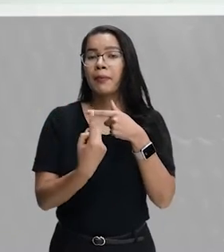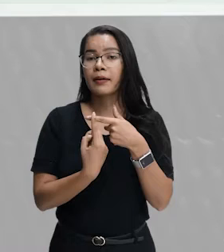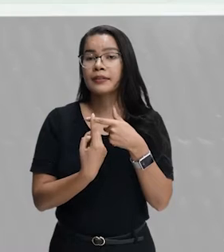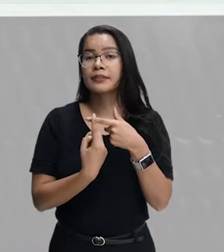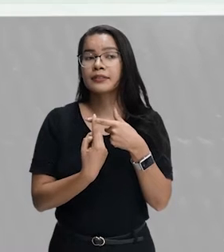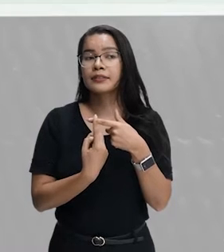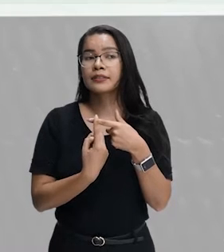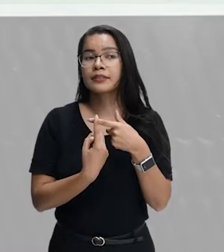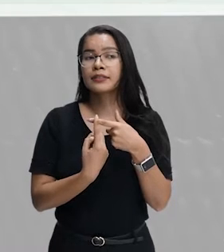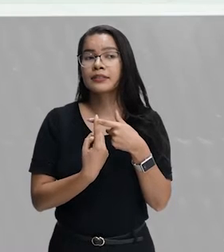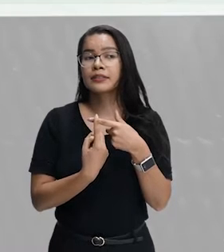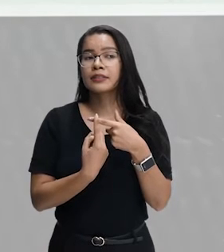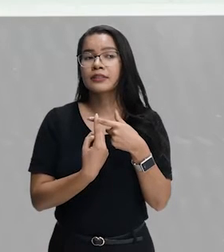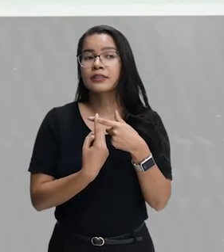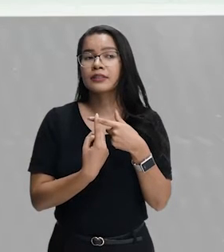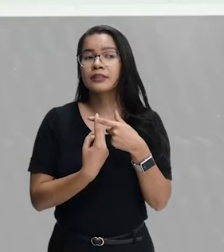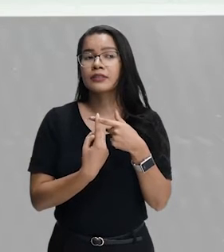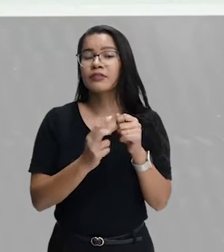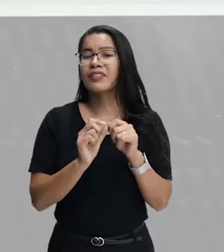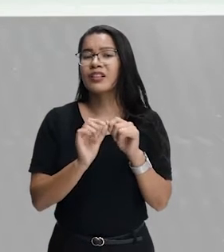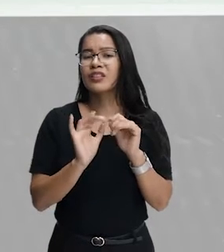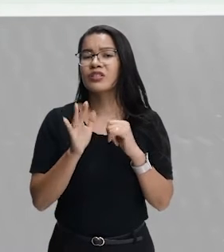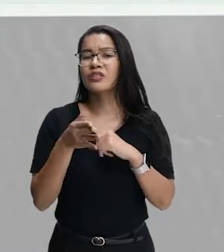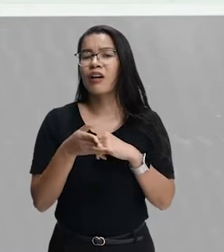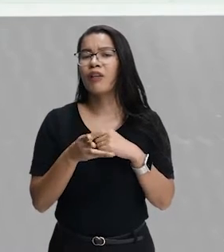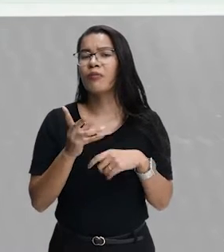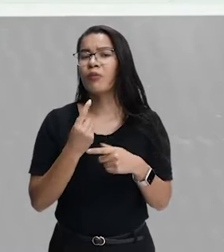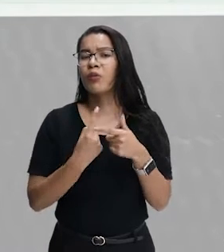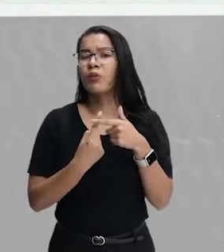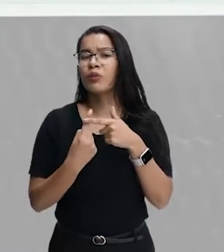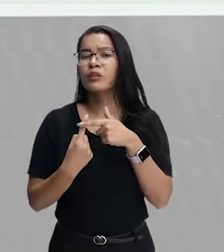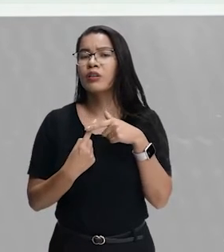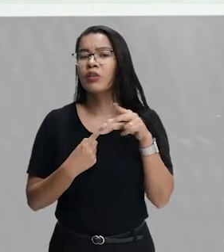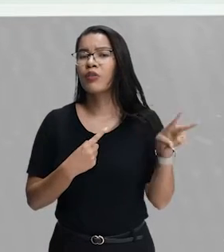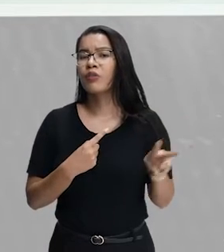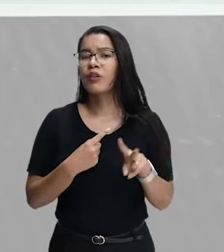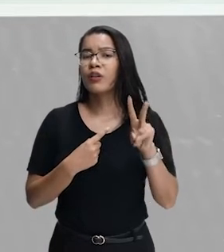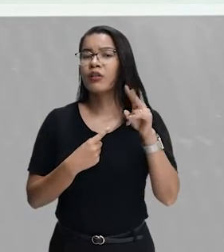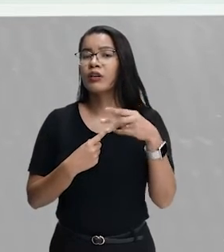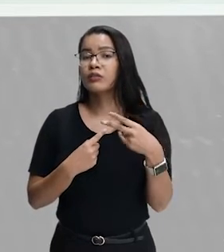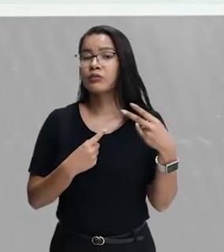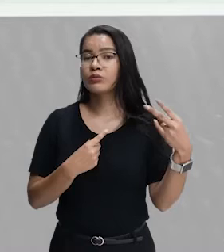mais, ó, isso aqui vai ficar, vamos fazer logo essa conta, né? Esse valor aqui dá 2,